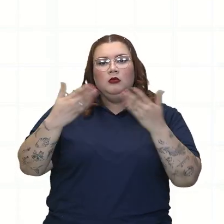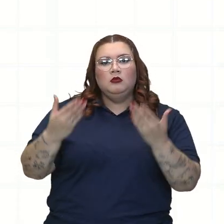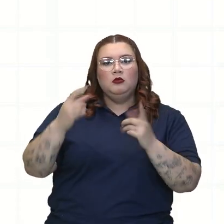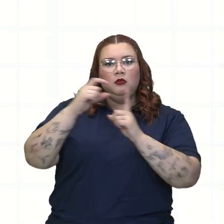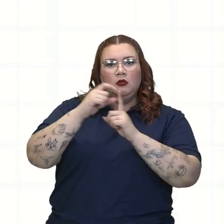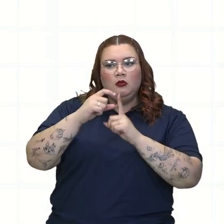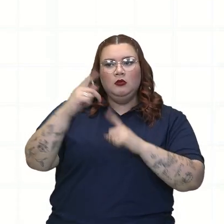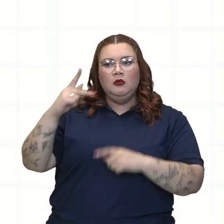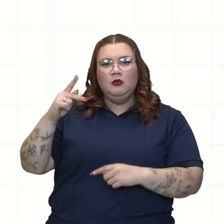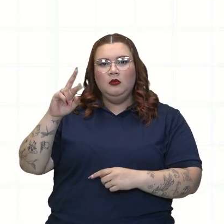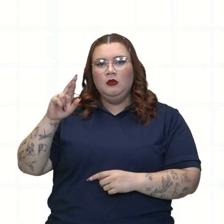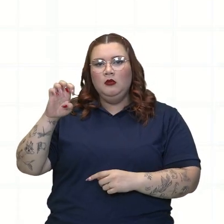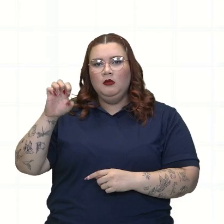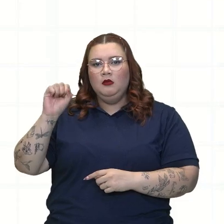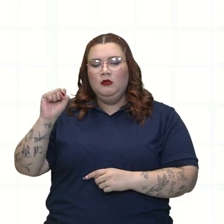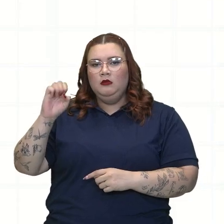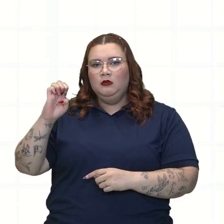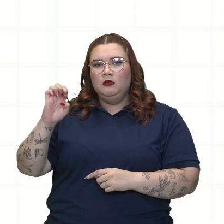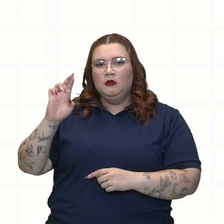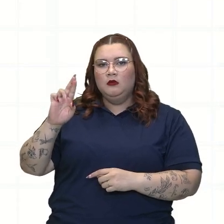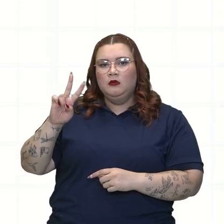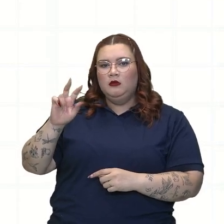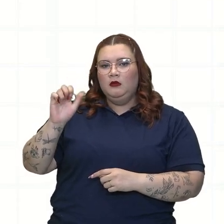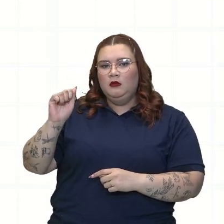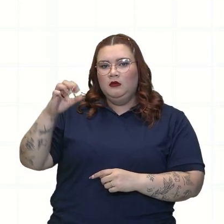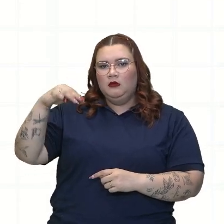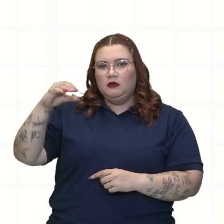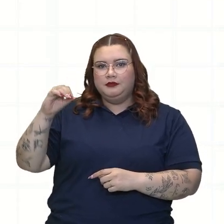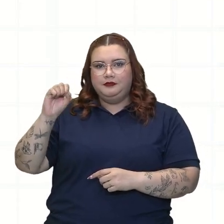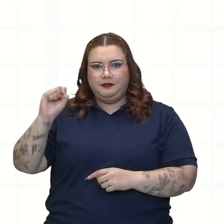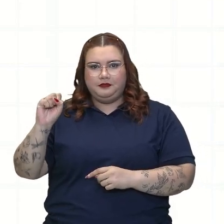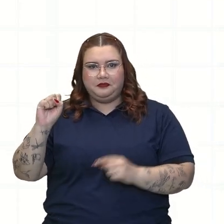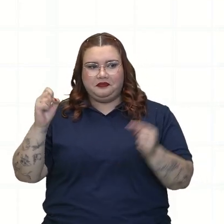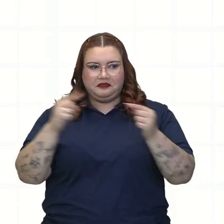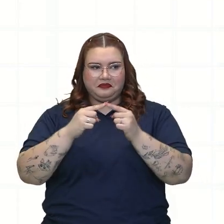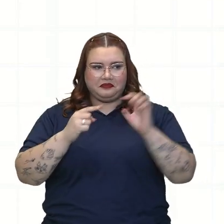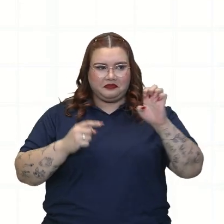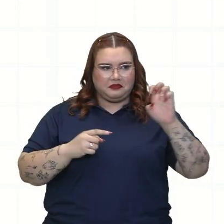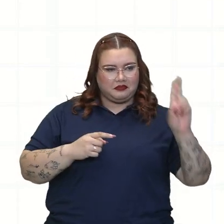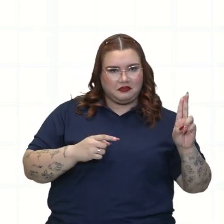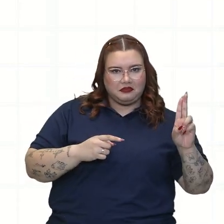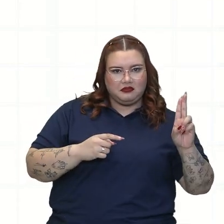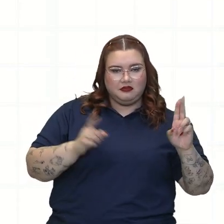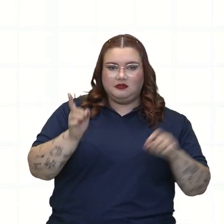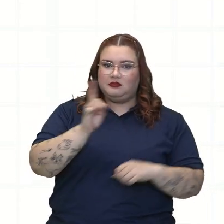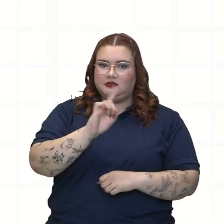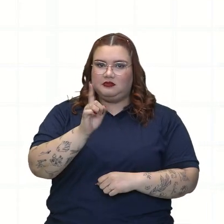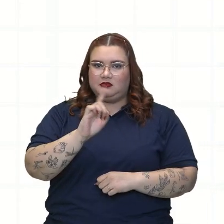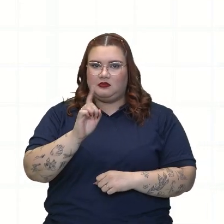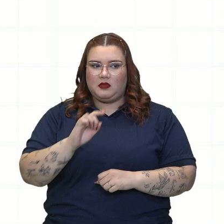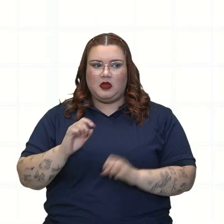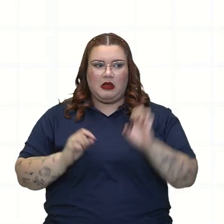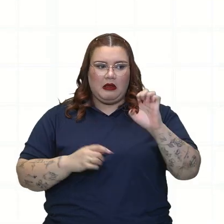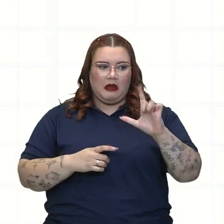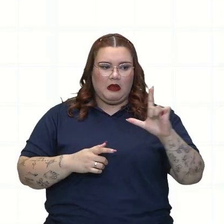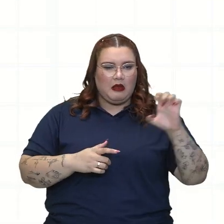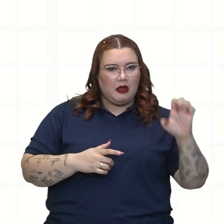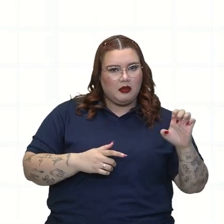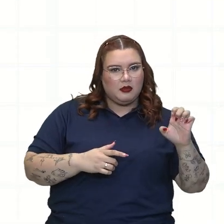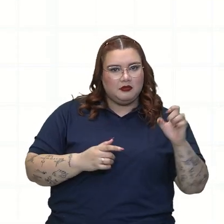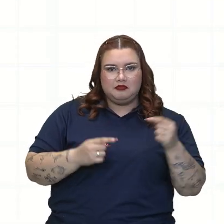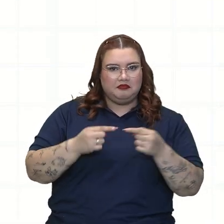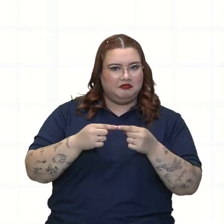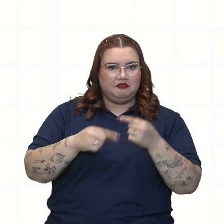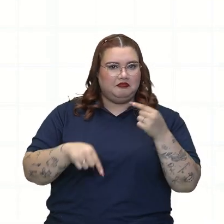Preservamos. Eu digo, eu preservamos? Não. Eu digo, ele preservamos? Também